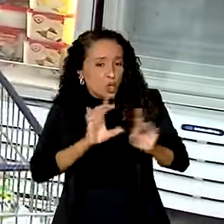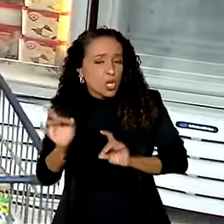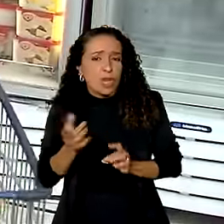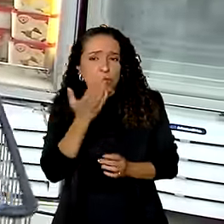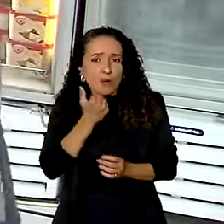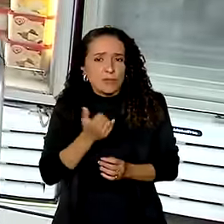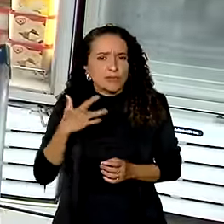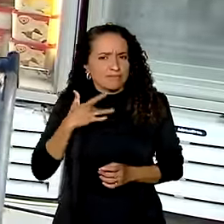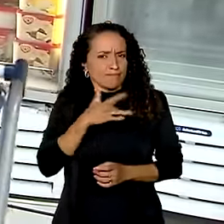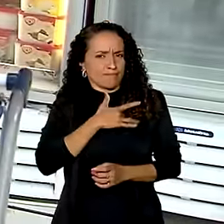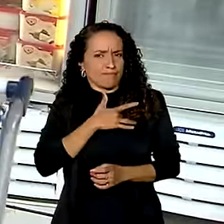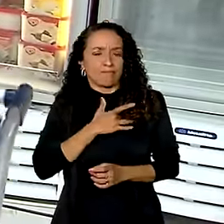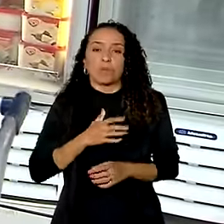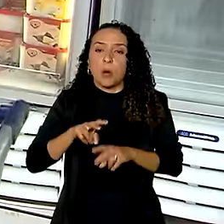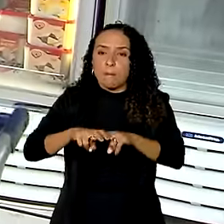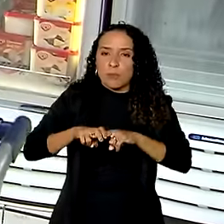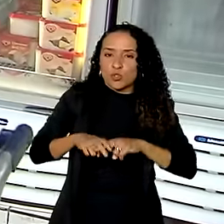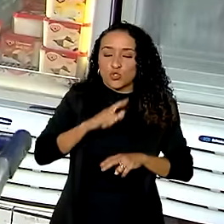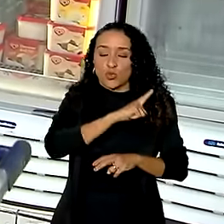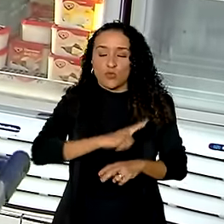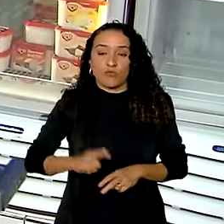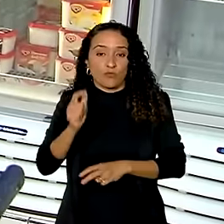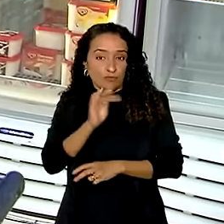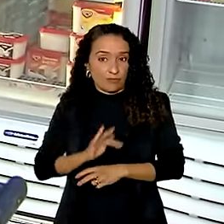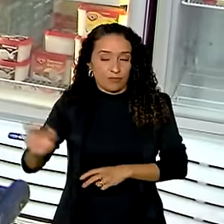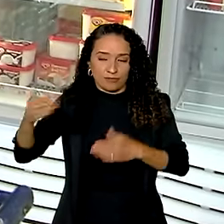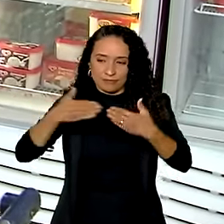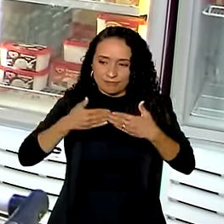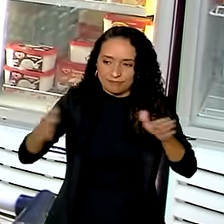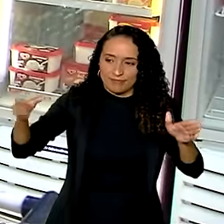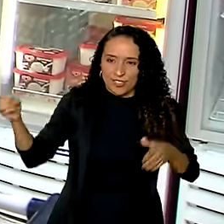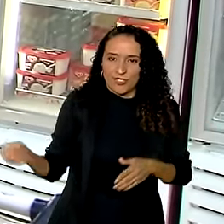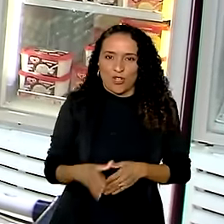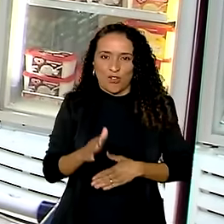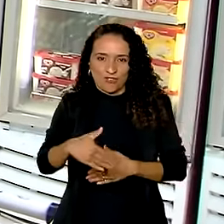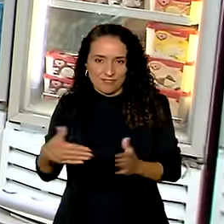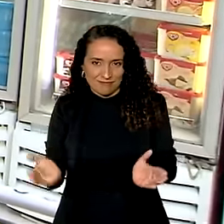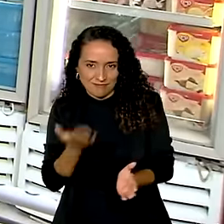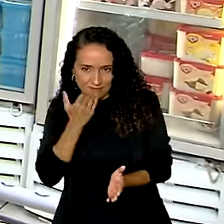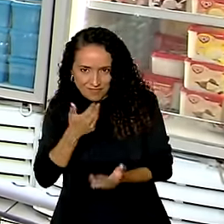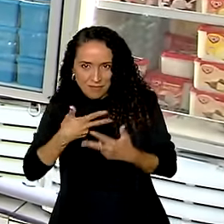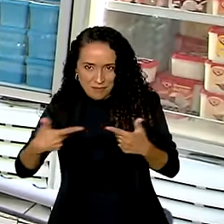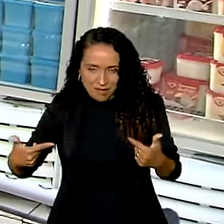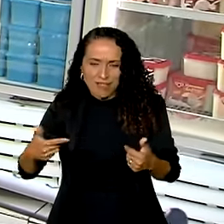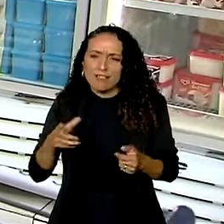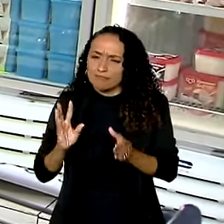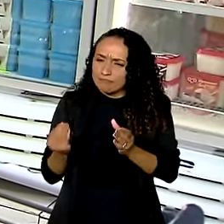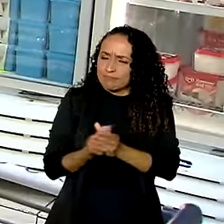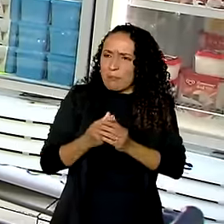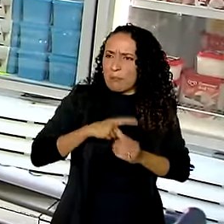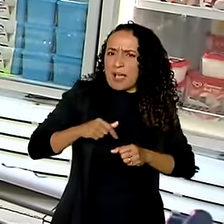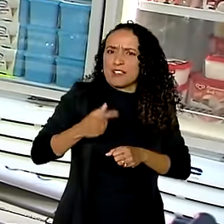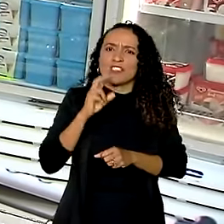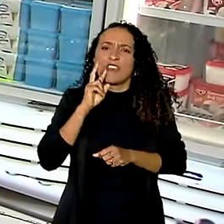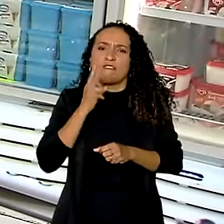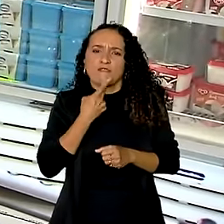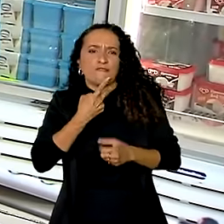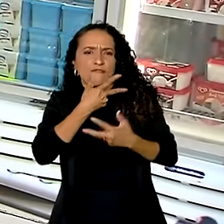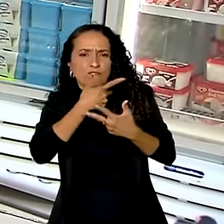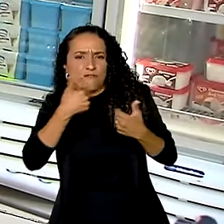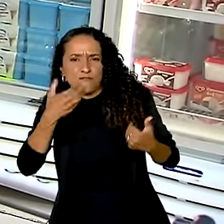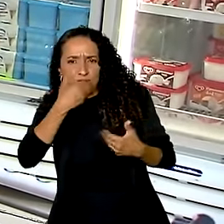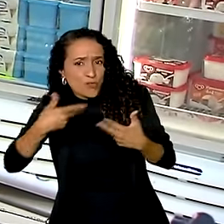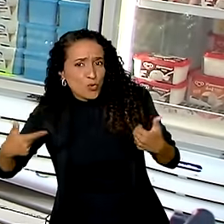mais saudáveis. Foi por isso que o governo federal lançou a nova cesta básica, que vai incluir mais verduras, mais frutas